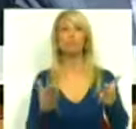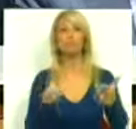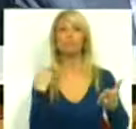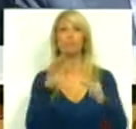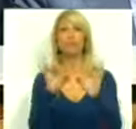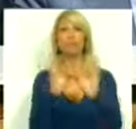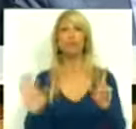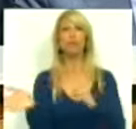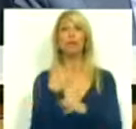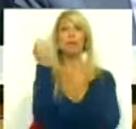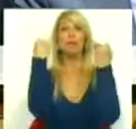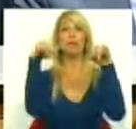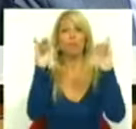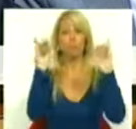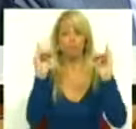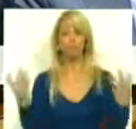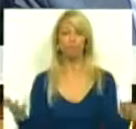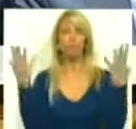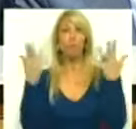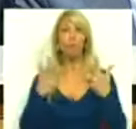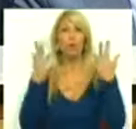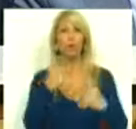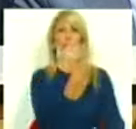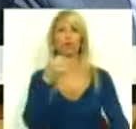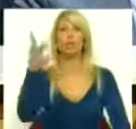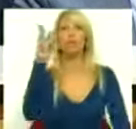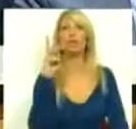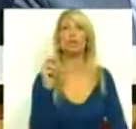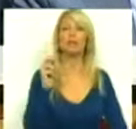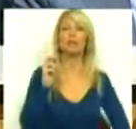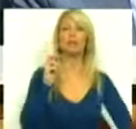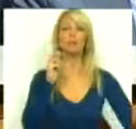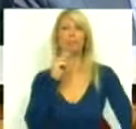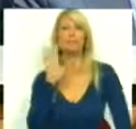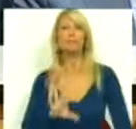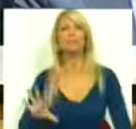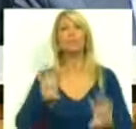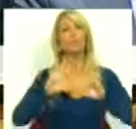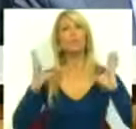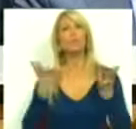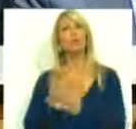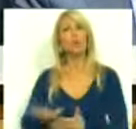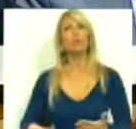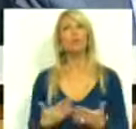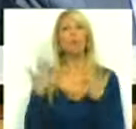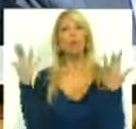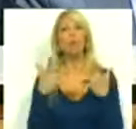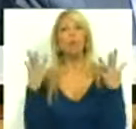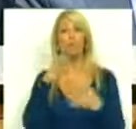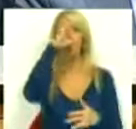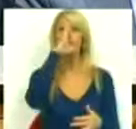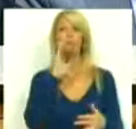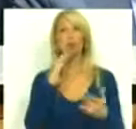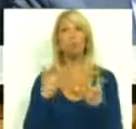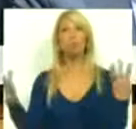nação independente. Quanto ao Orçamento de 2013, de uma forma global, a proposta de Orçamento de Estado afeta o Ministério